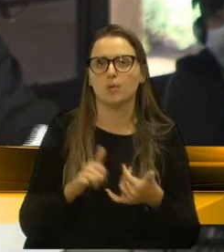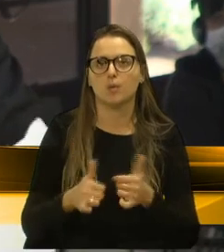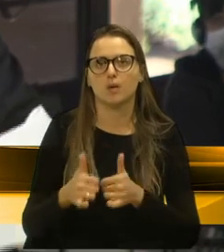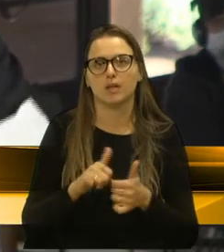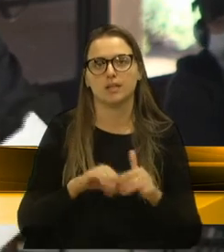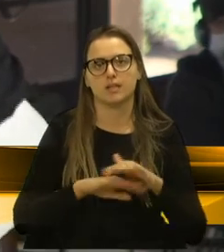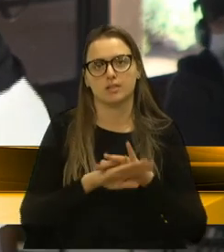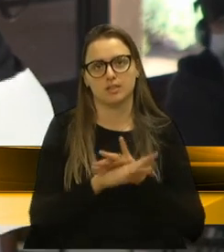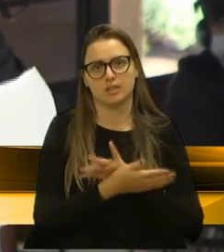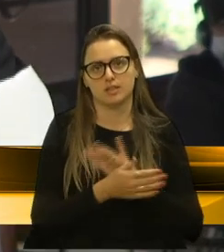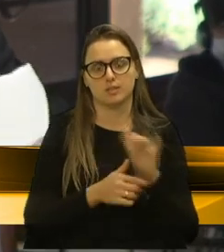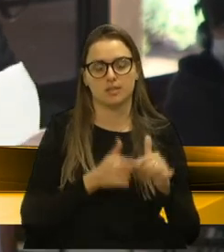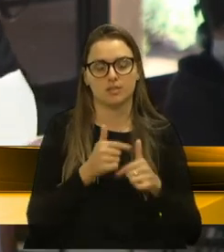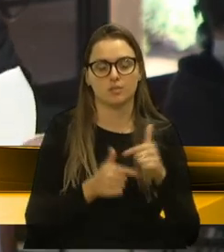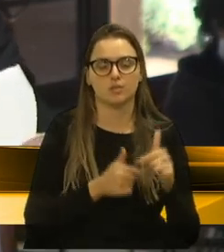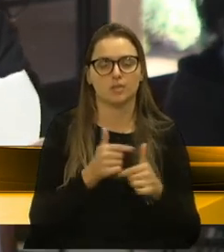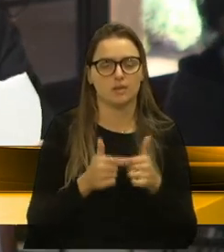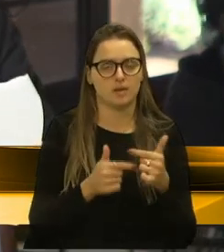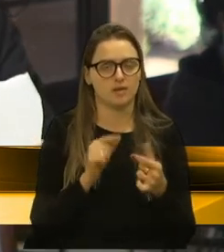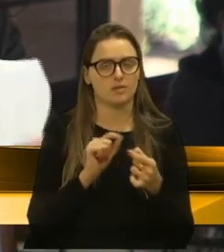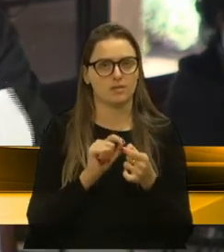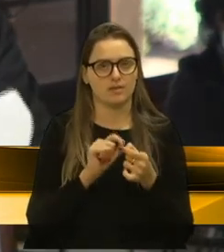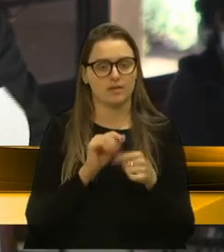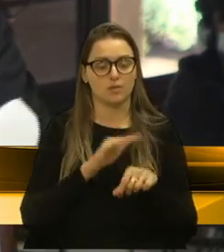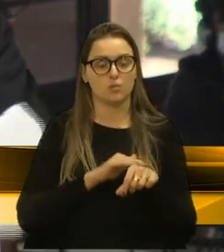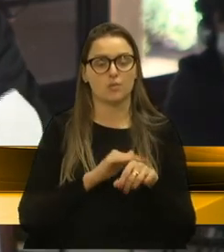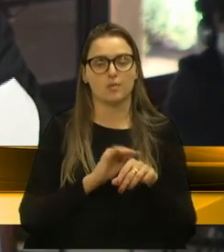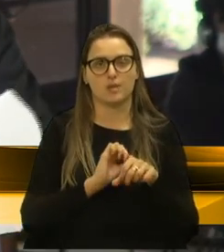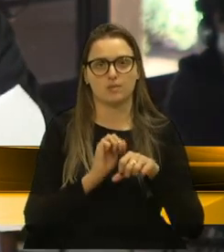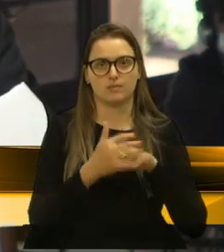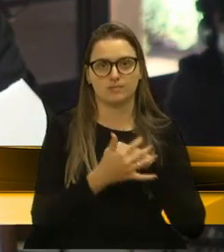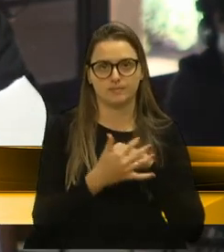do serviço neste momento de pandemia.